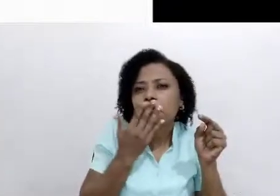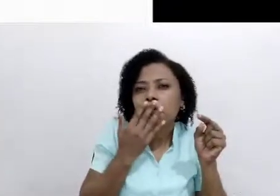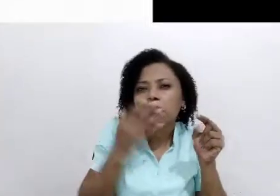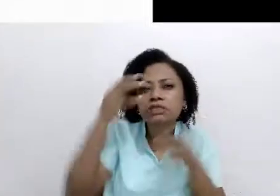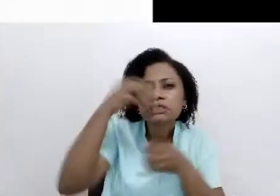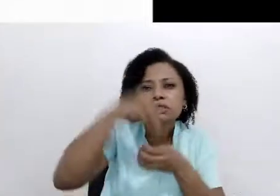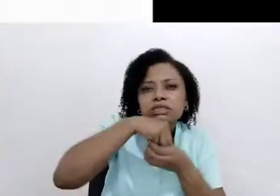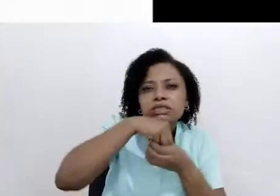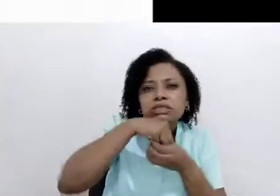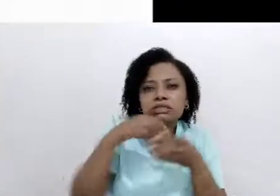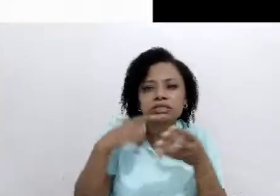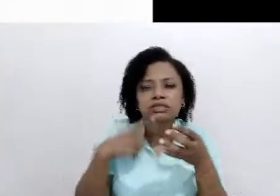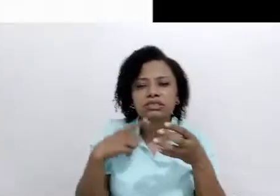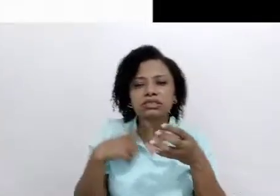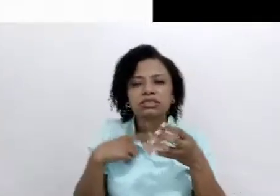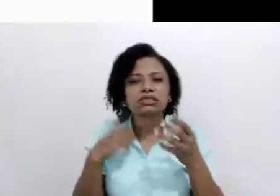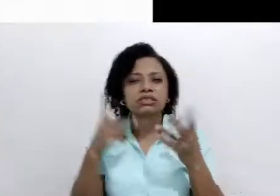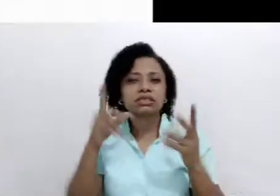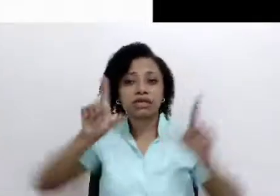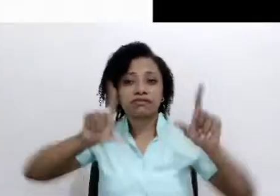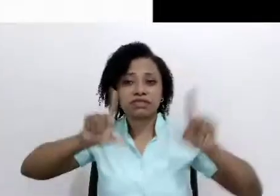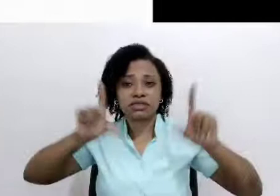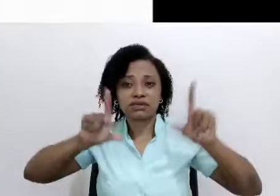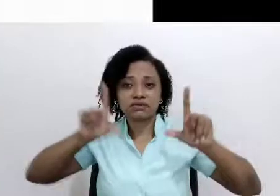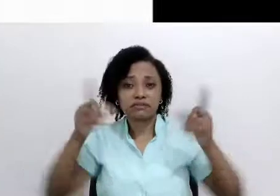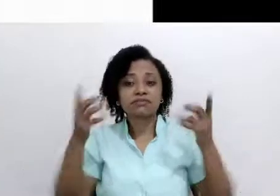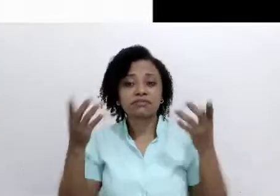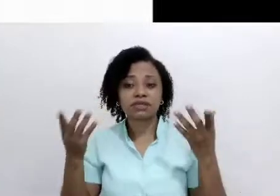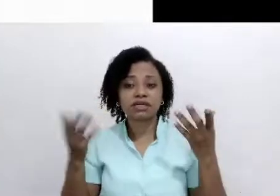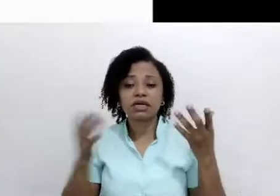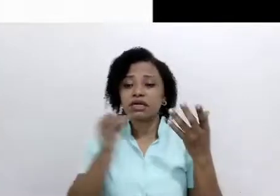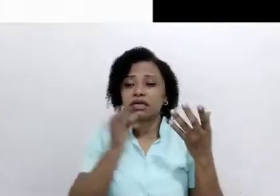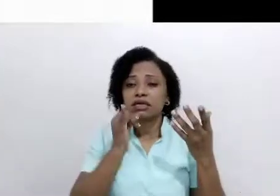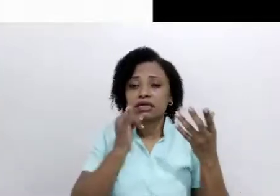o que era uma das cores